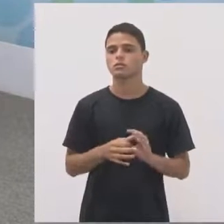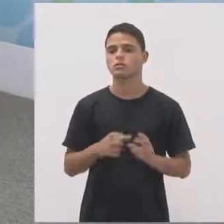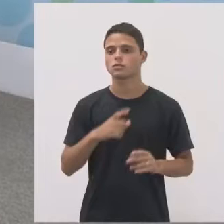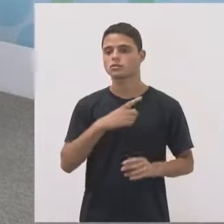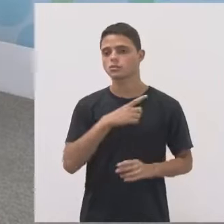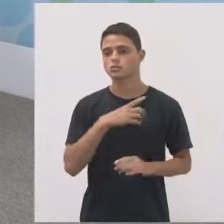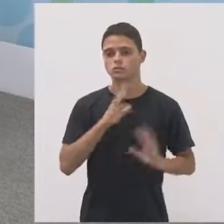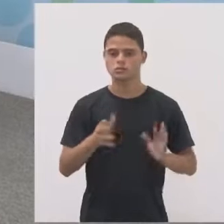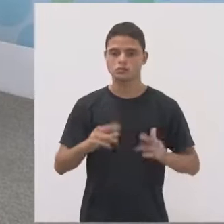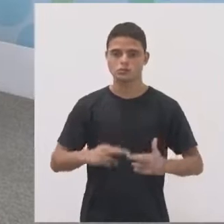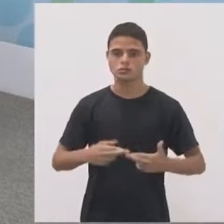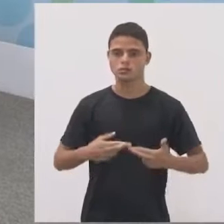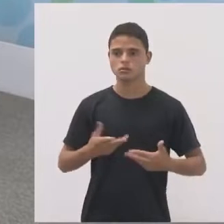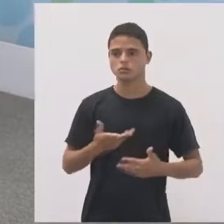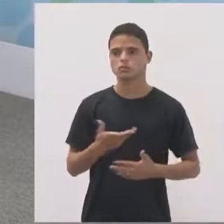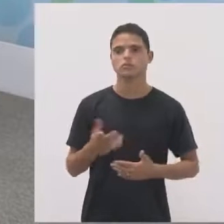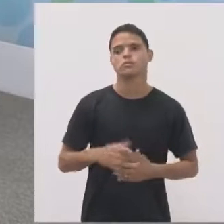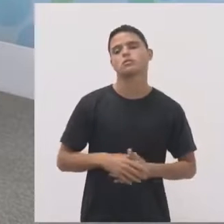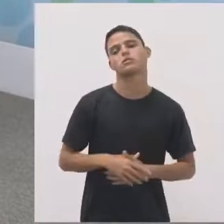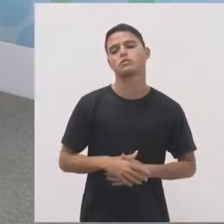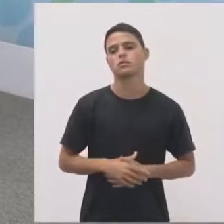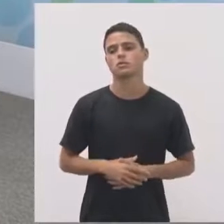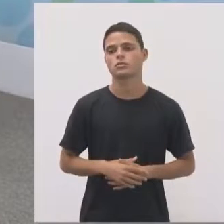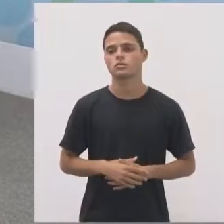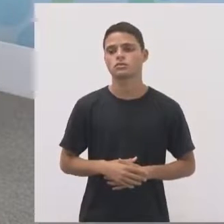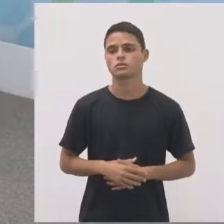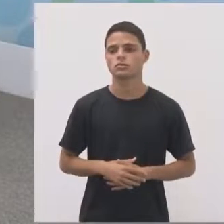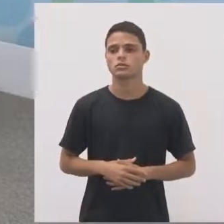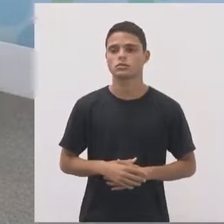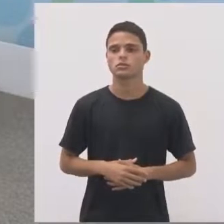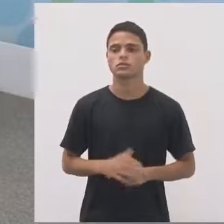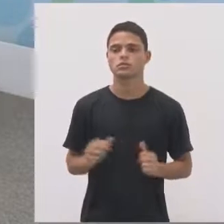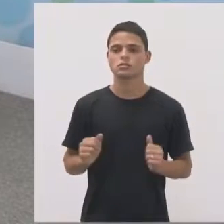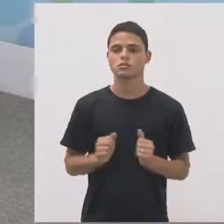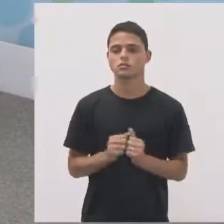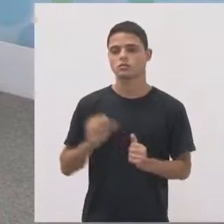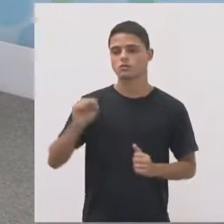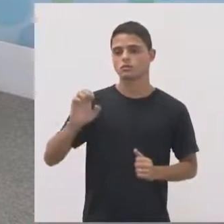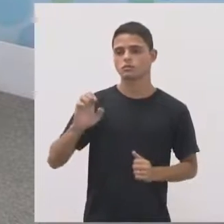vai estar a rede de vocês, a FDE vai ter instalado junto com a Seduc.